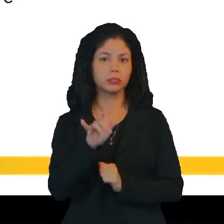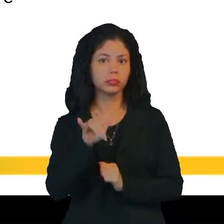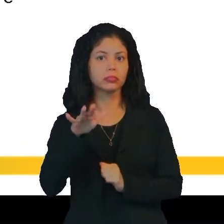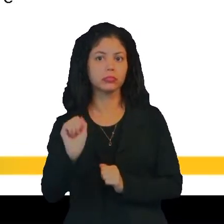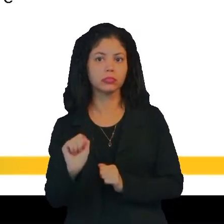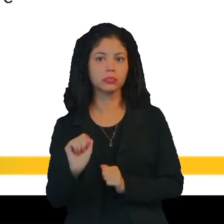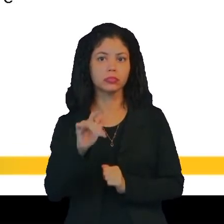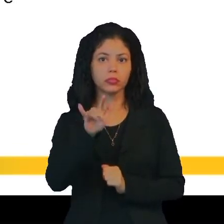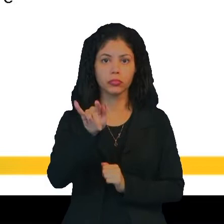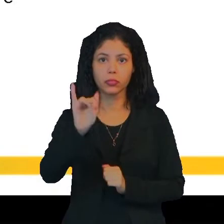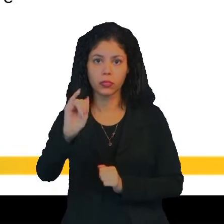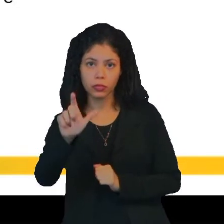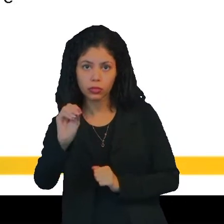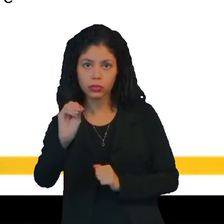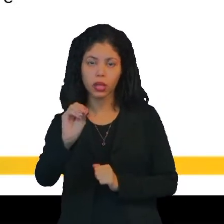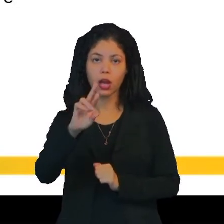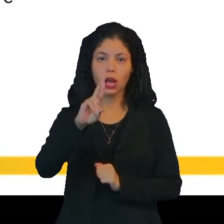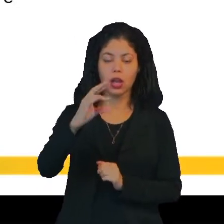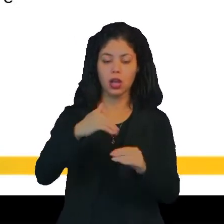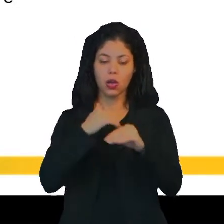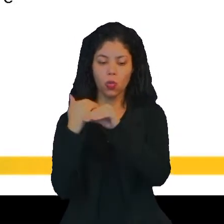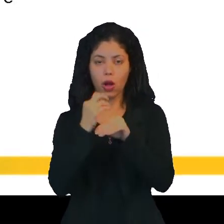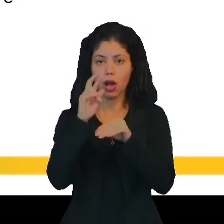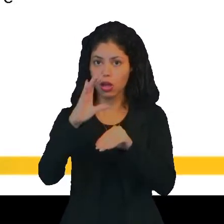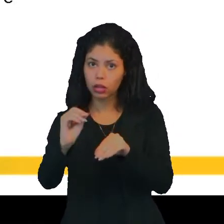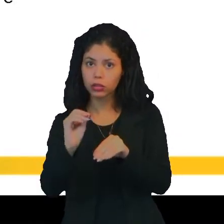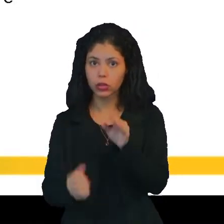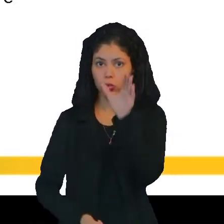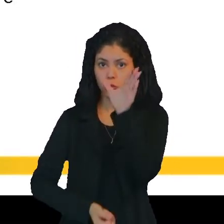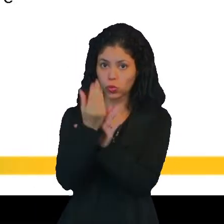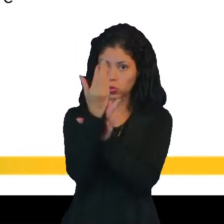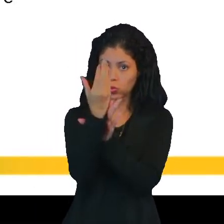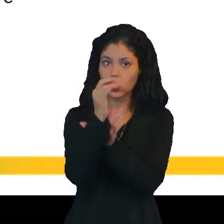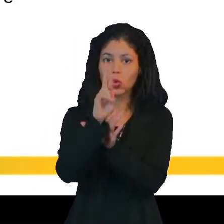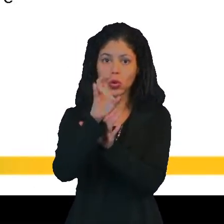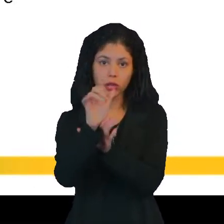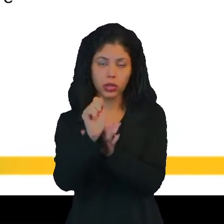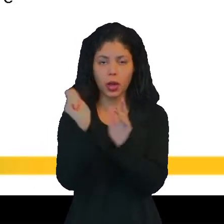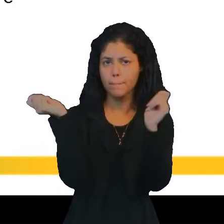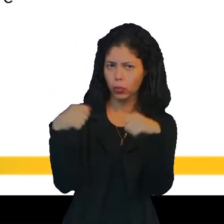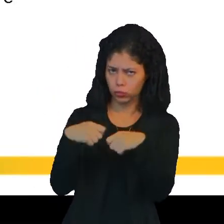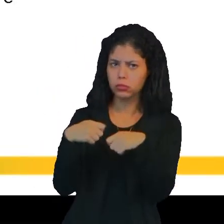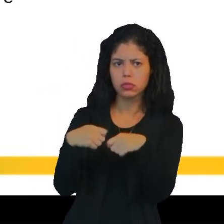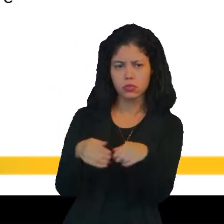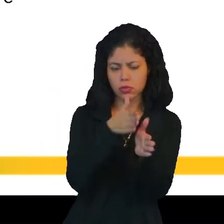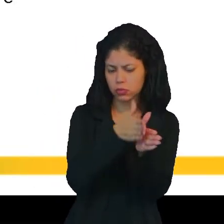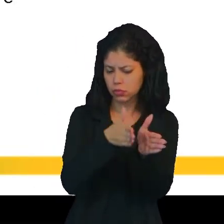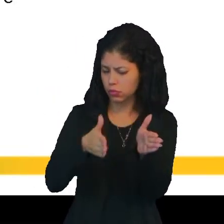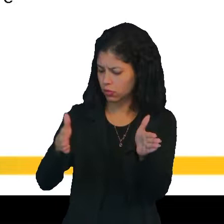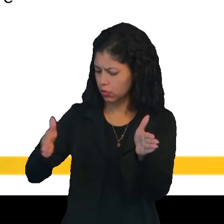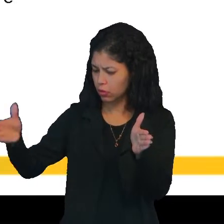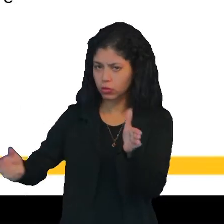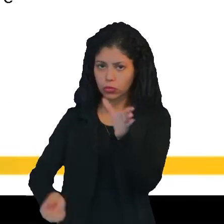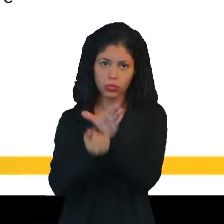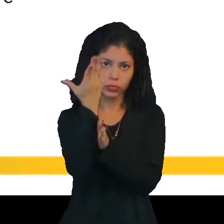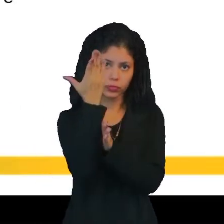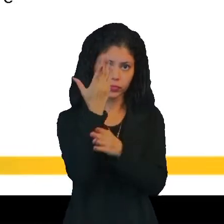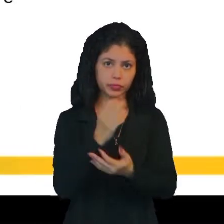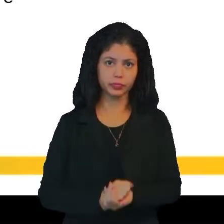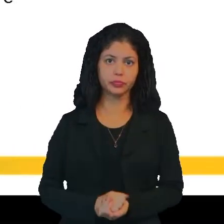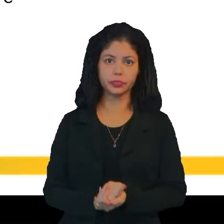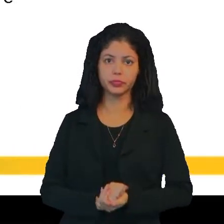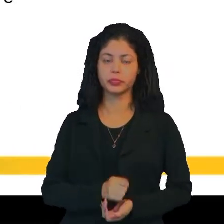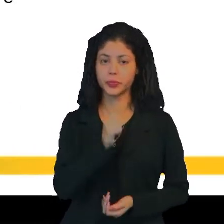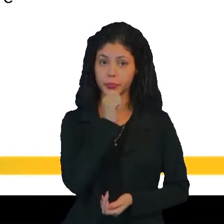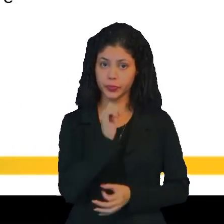filogênese, ou seja, filo é igual a raça, gênese é origem, e uma possível sequência em que os organismos surgiram.